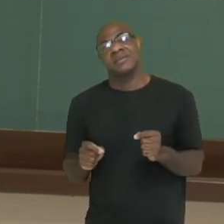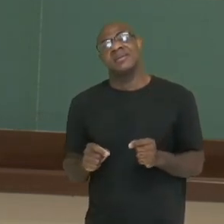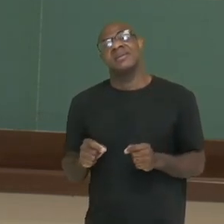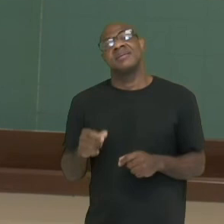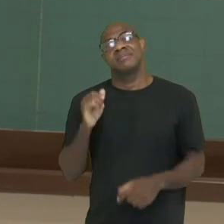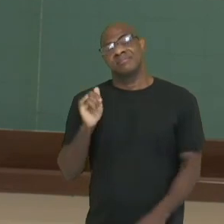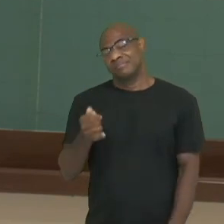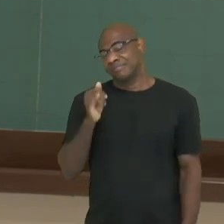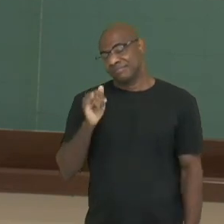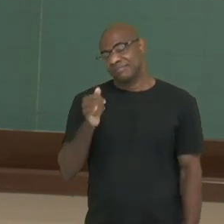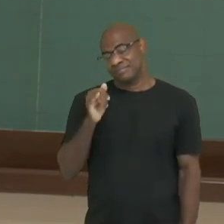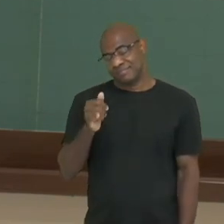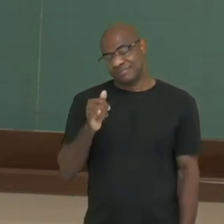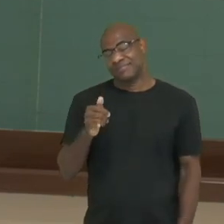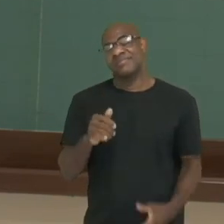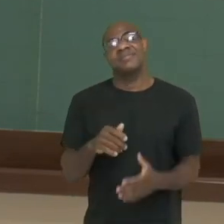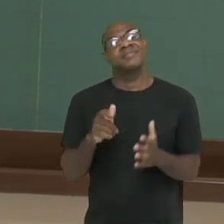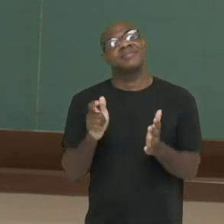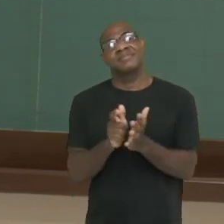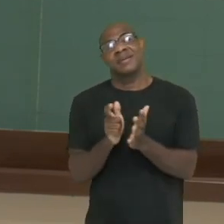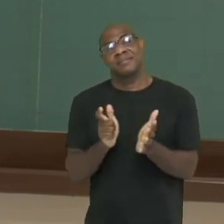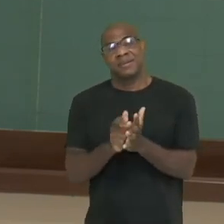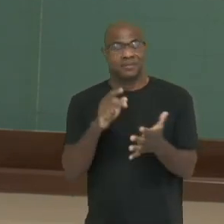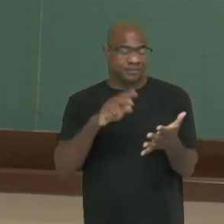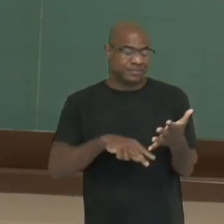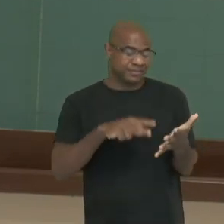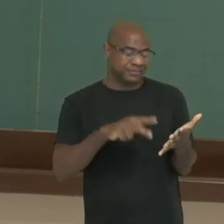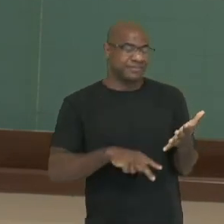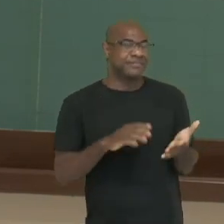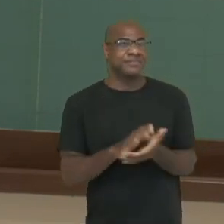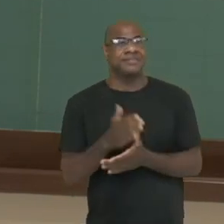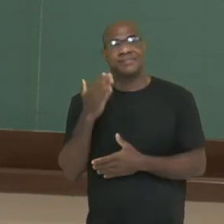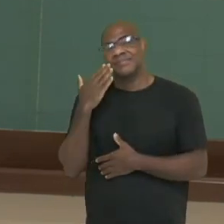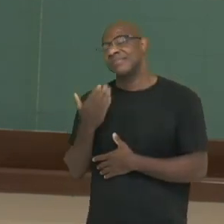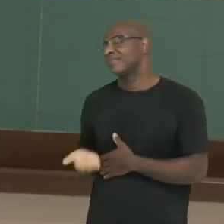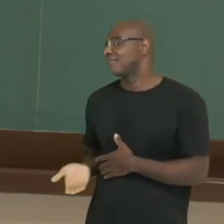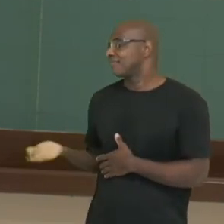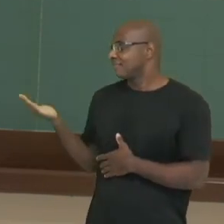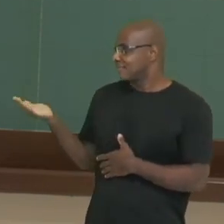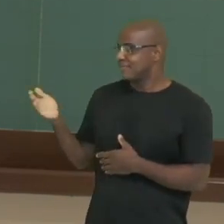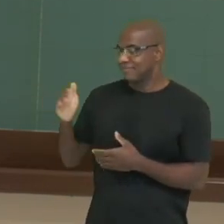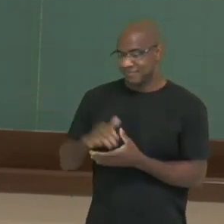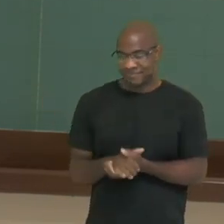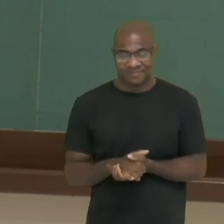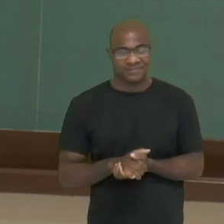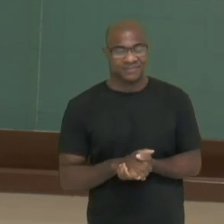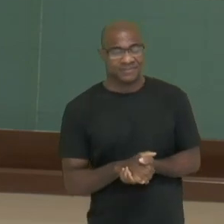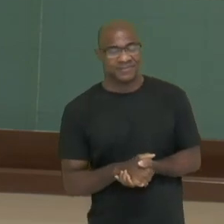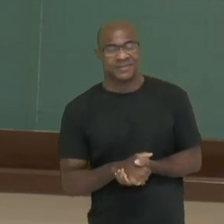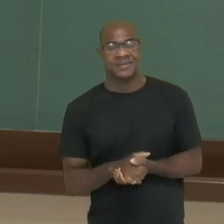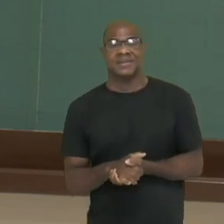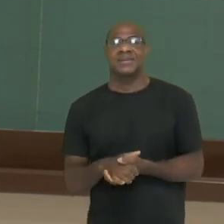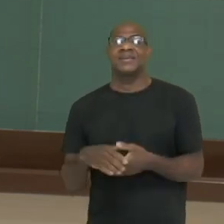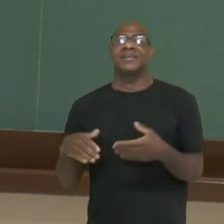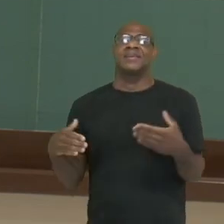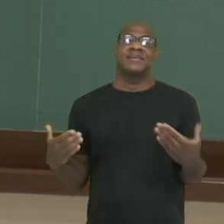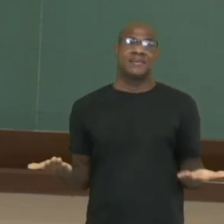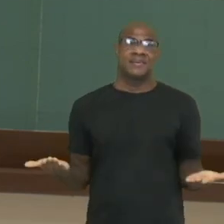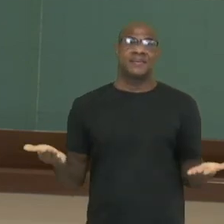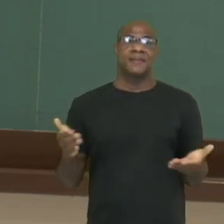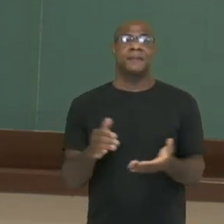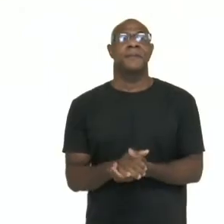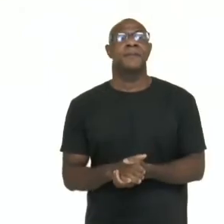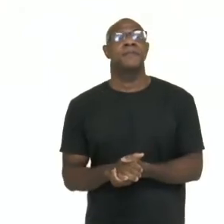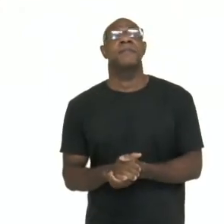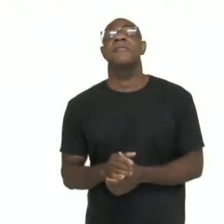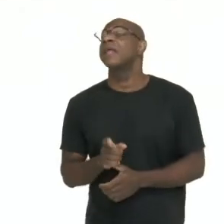de papel. Então, isso se chama Gaito Kamashibaya, né? Que é a palavra, né, em japonês para representar a narradora de teatro de jornal.